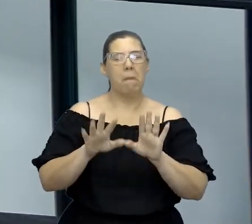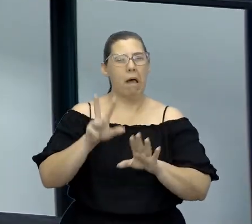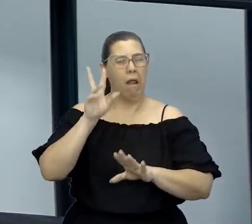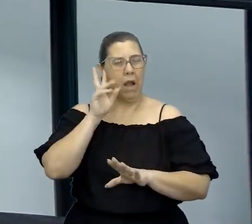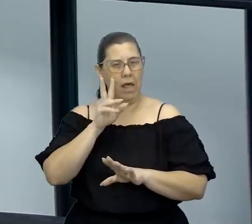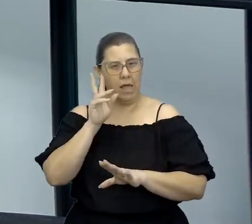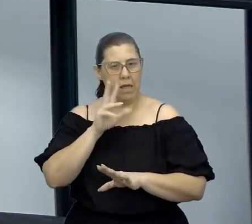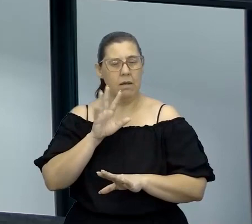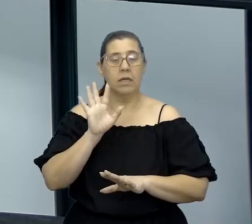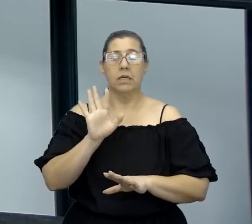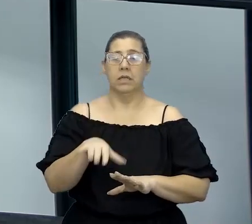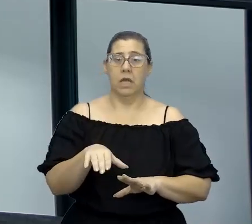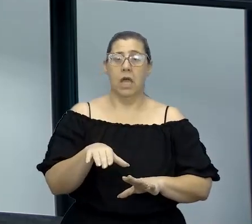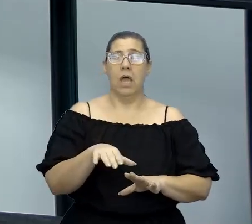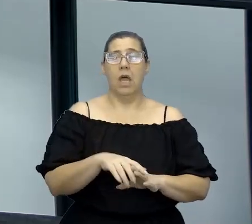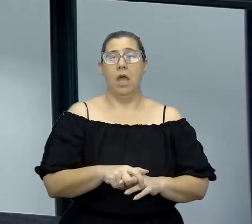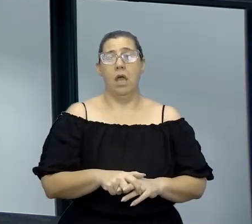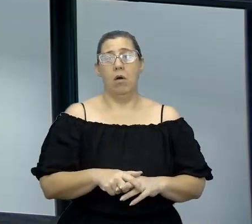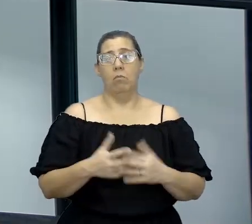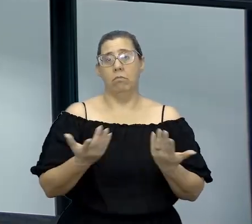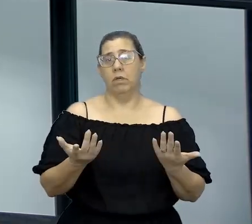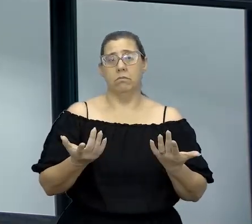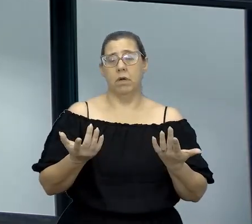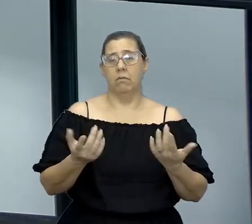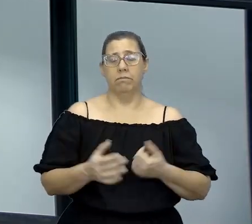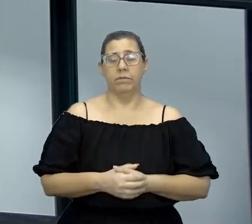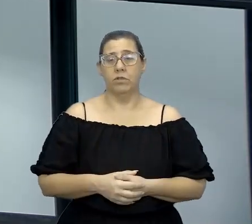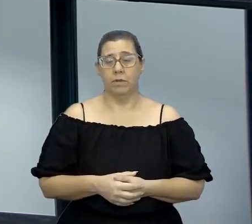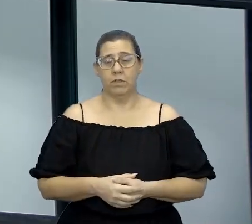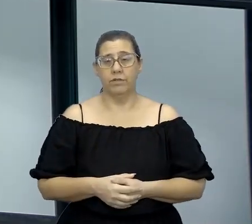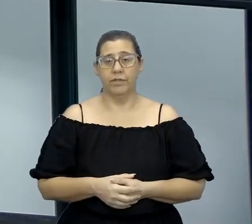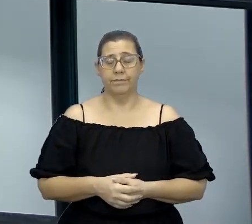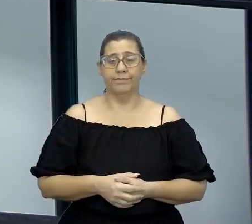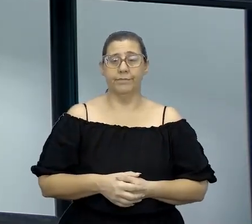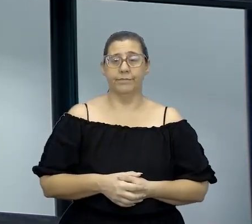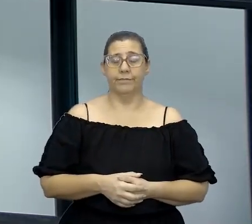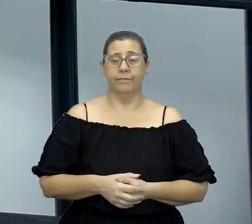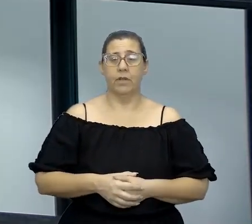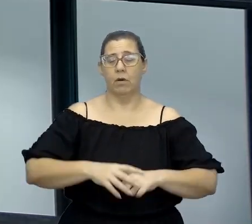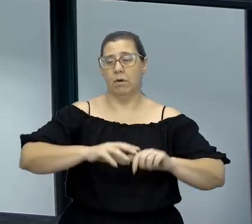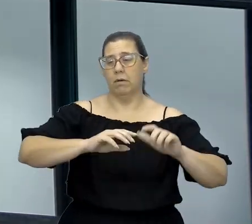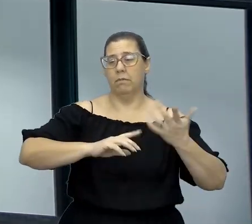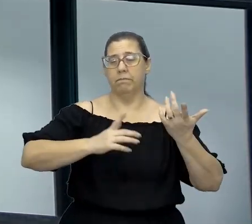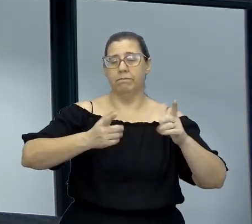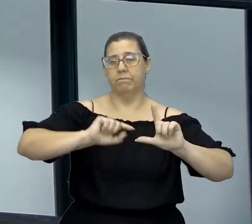isso é uma estimativa, tá? Eu não sei se a construção,